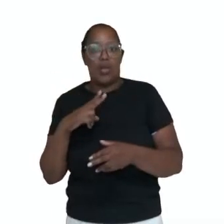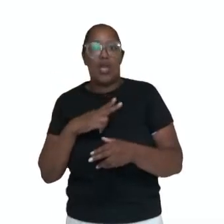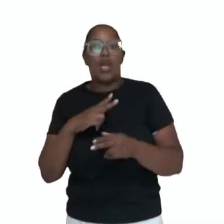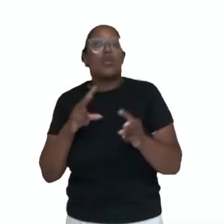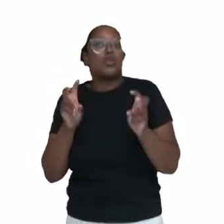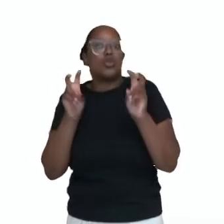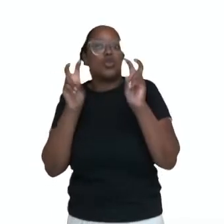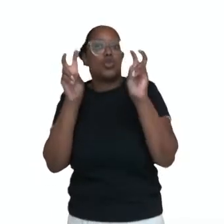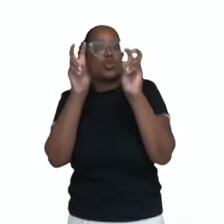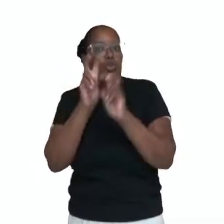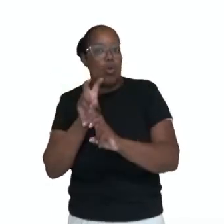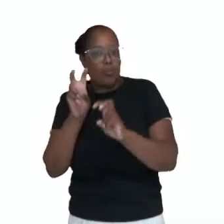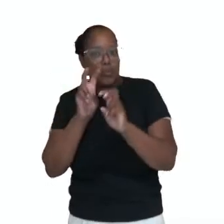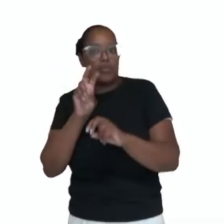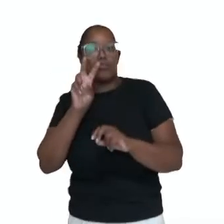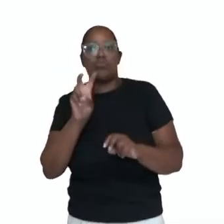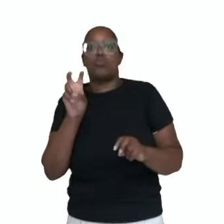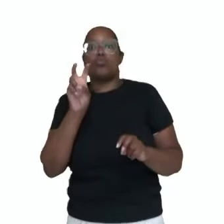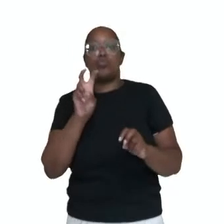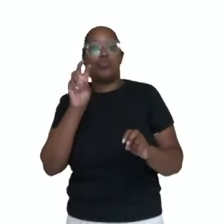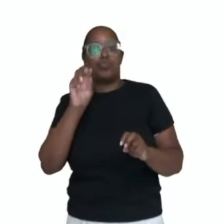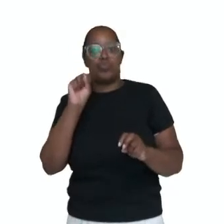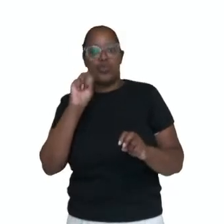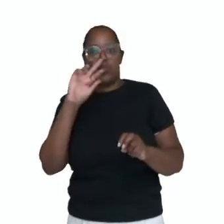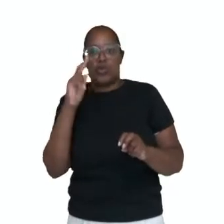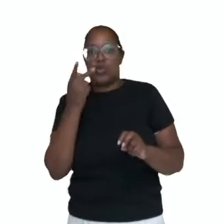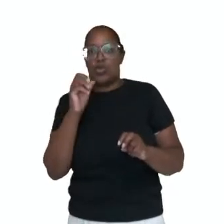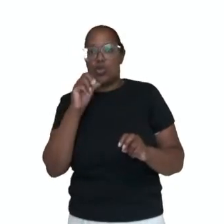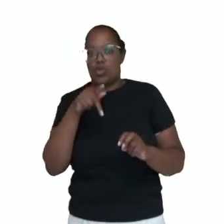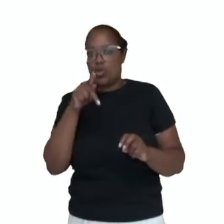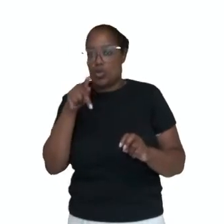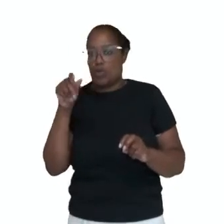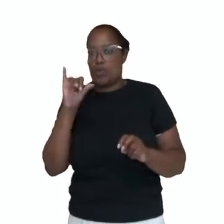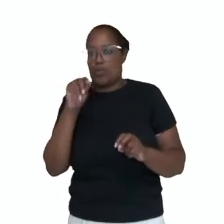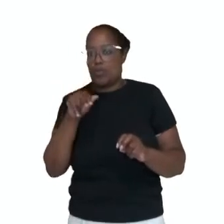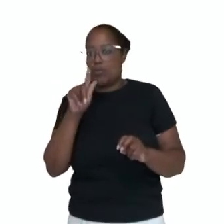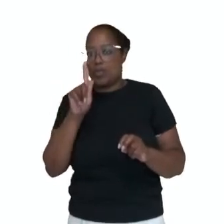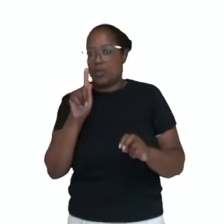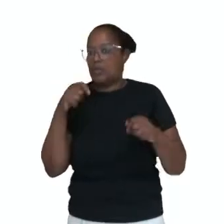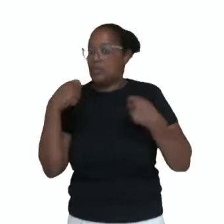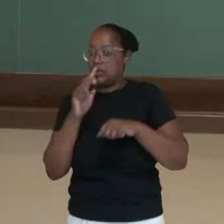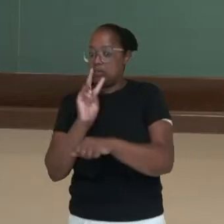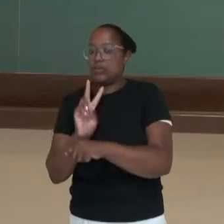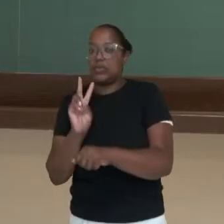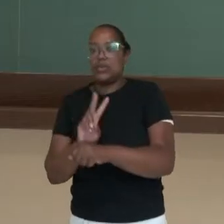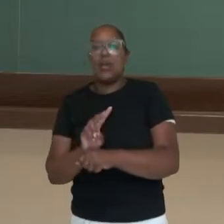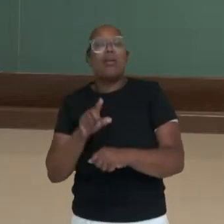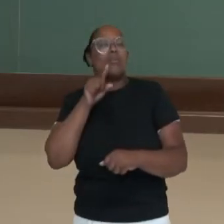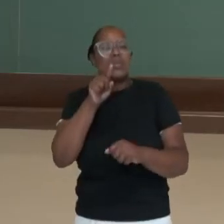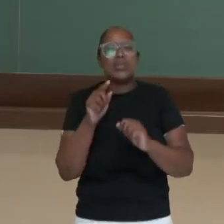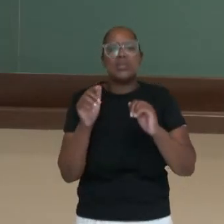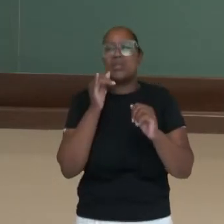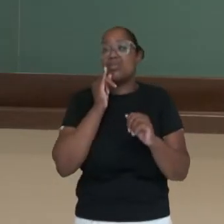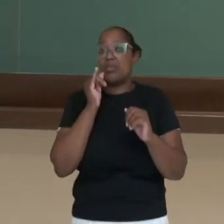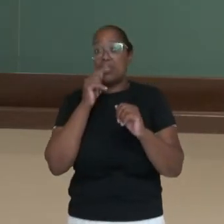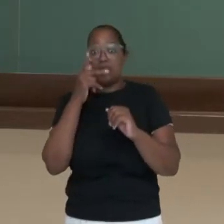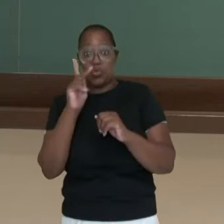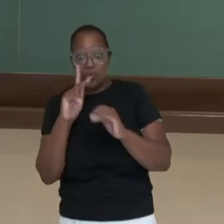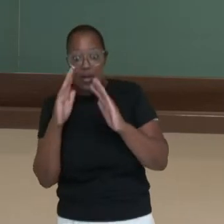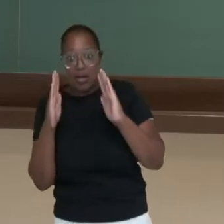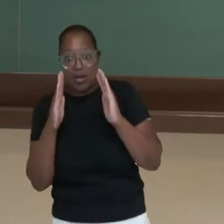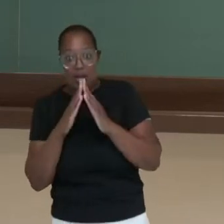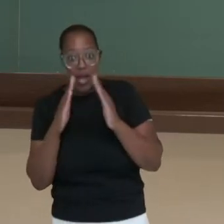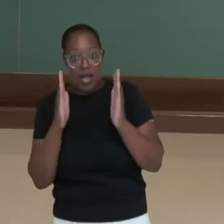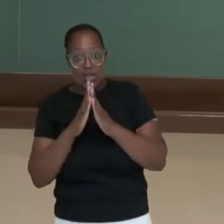Os responsáveis pela manutenção e preservação locais são os proprietários. Você mora numa casa onde pode ser que